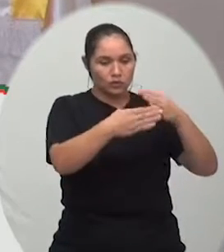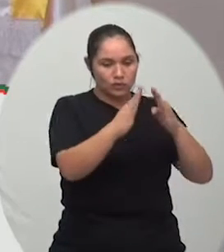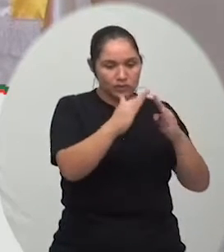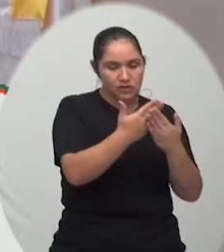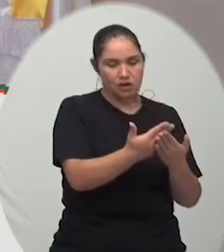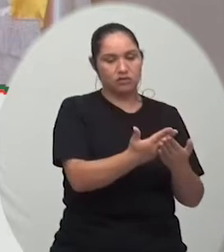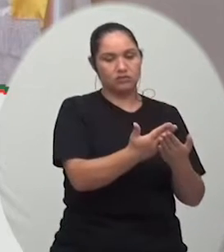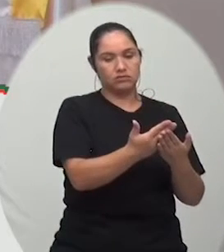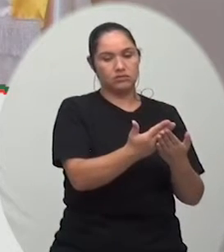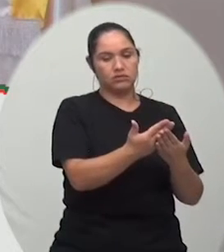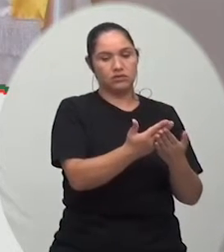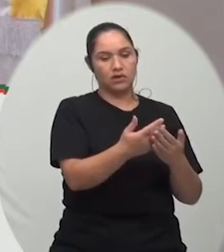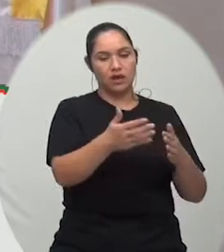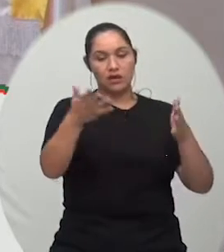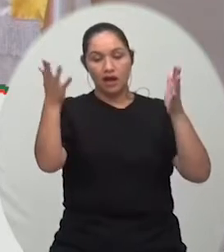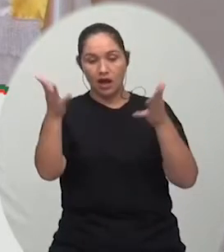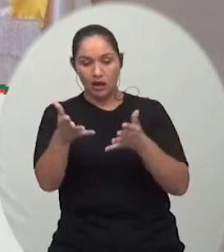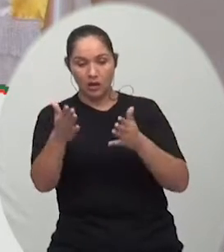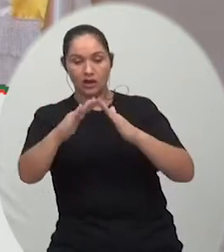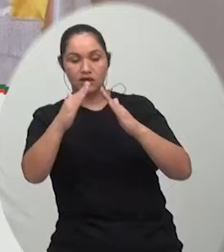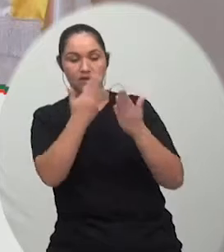reformar e a prefeitura vai reformar.